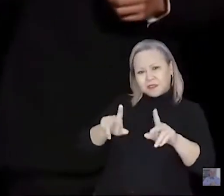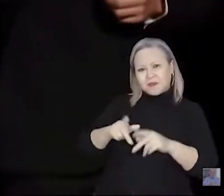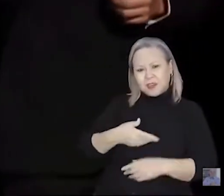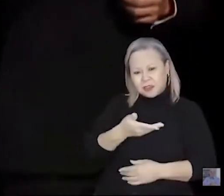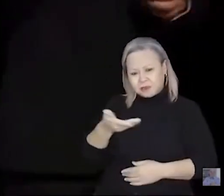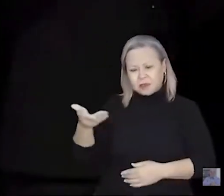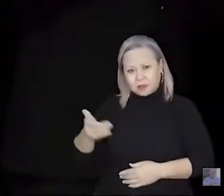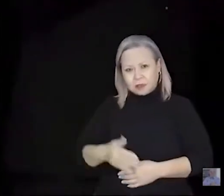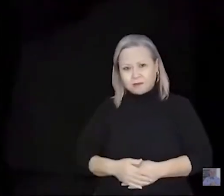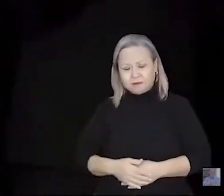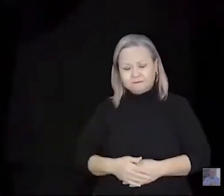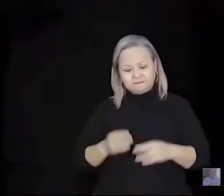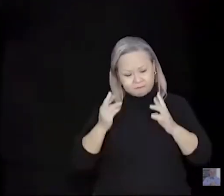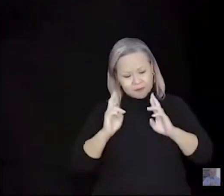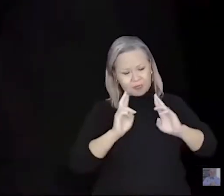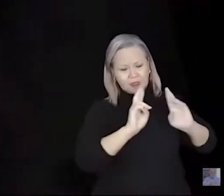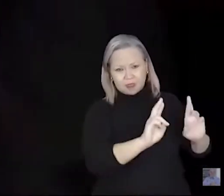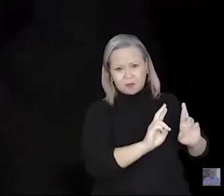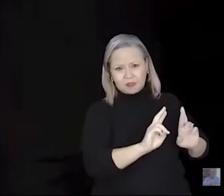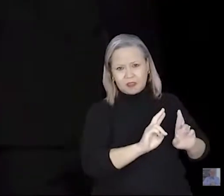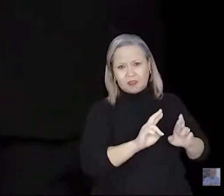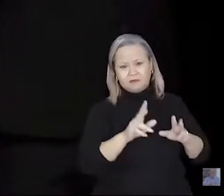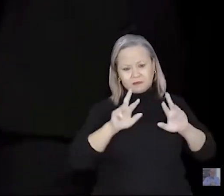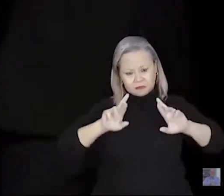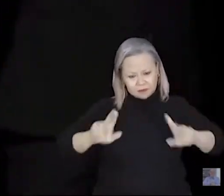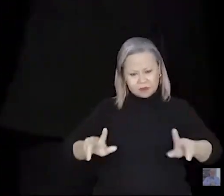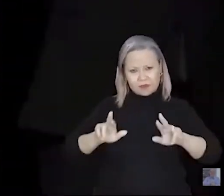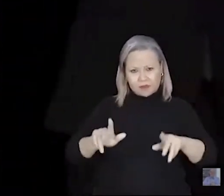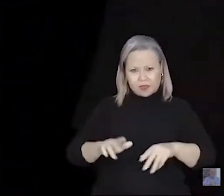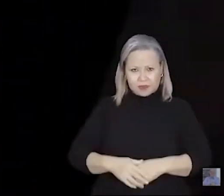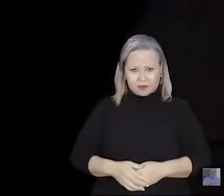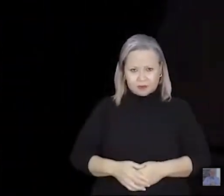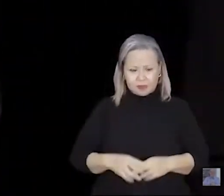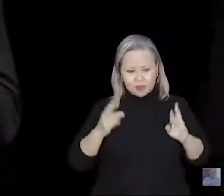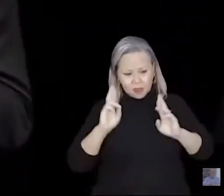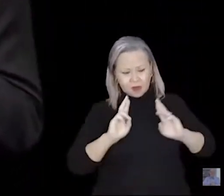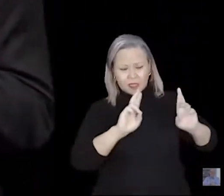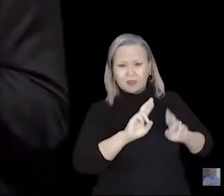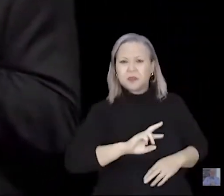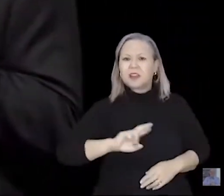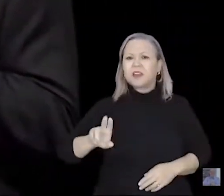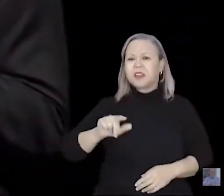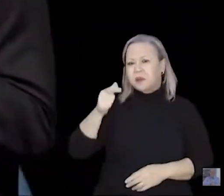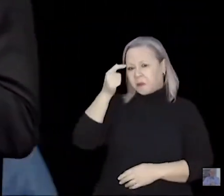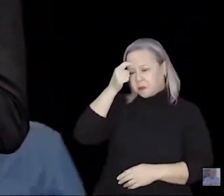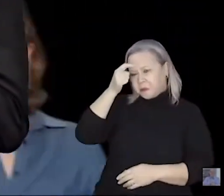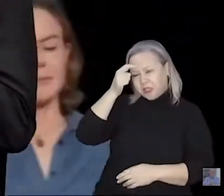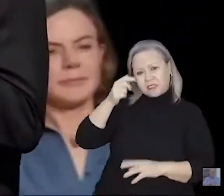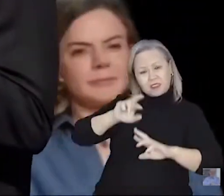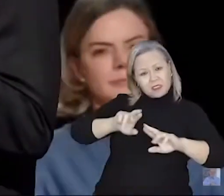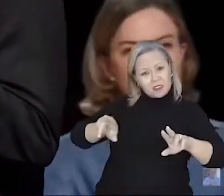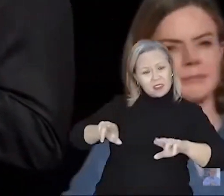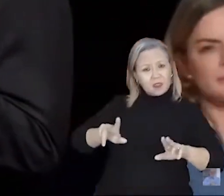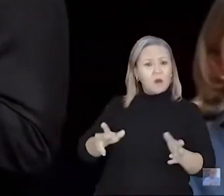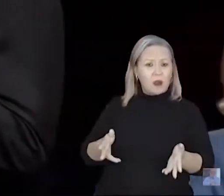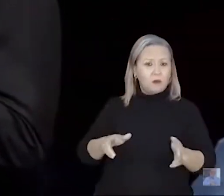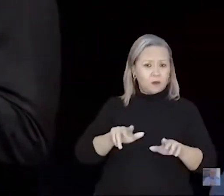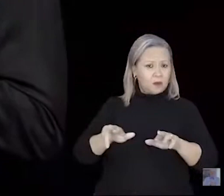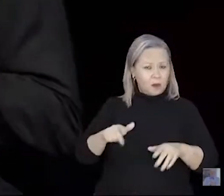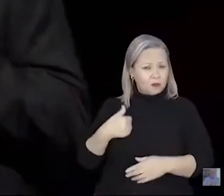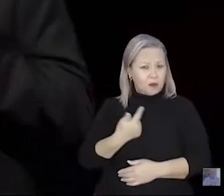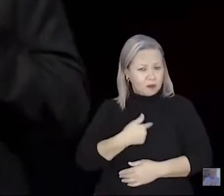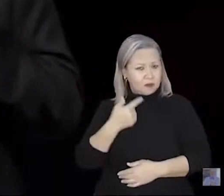Vamos respeitar quem não é igual a gente. Vamos respeitar quem não pensa como nós pensamos. Vamos